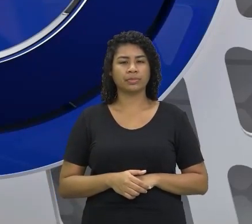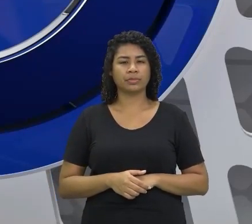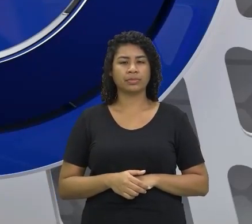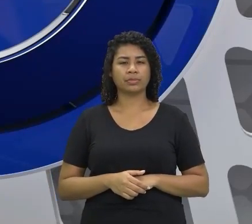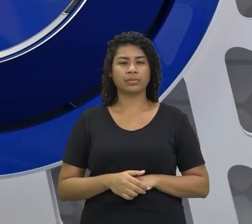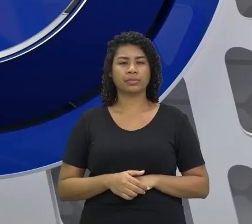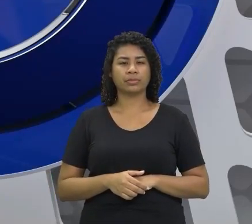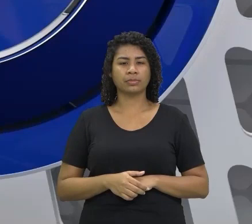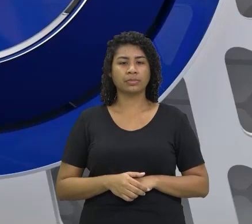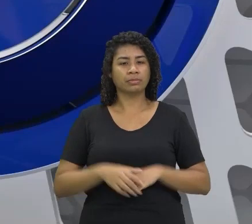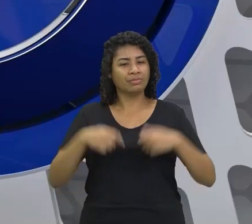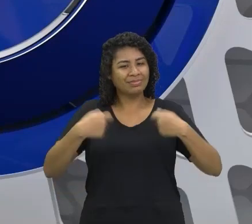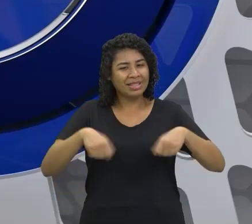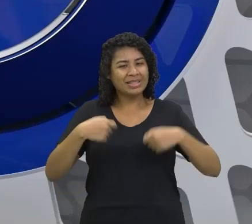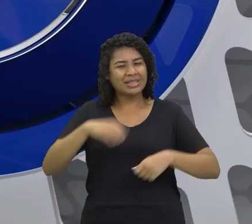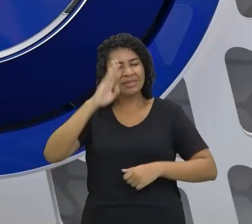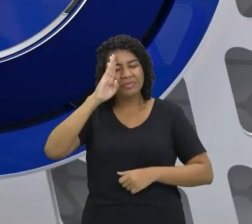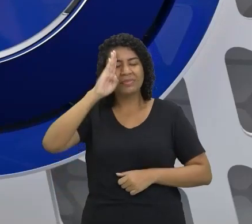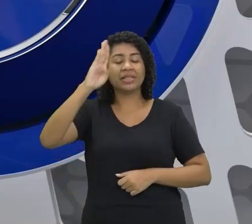pela dimensão da escuta.